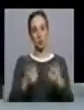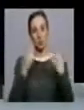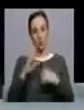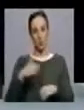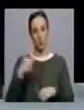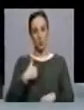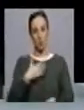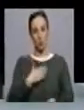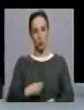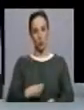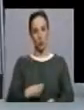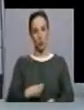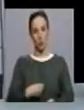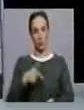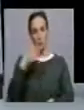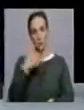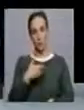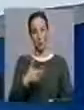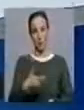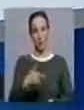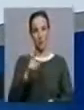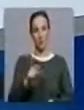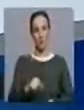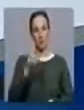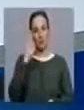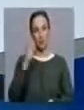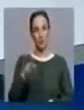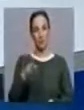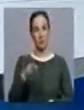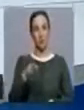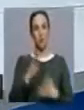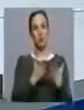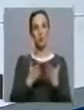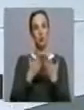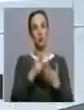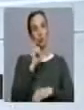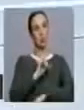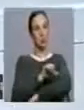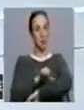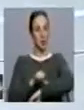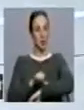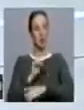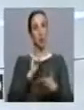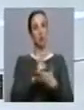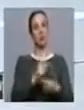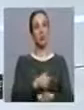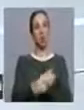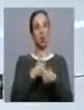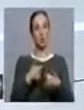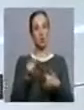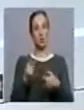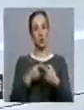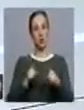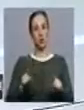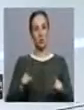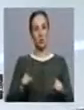eu gostaria desta semana ficamos a saber também através de um estudo a que as raparigas showtime nos resultados e essa diferença está